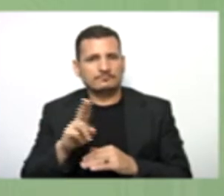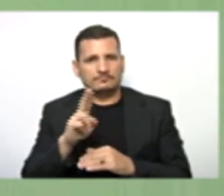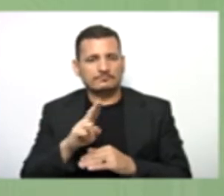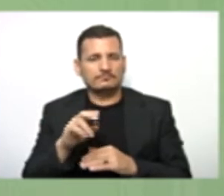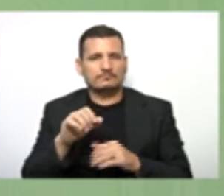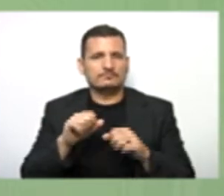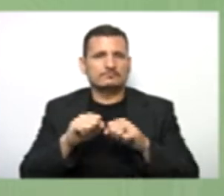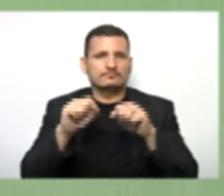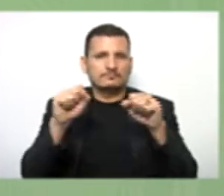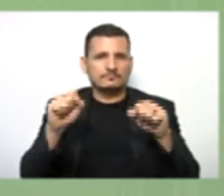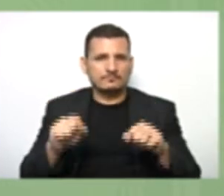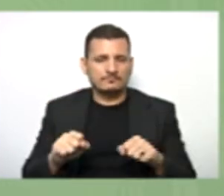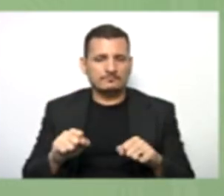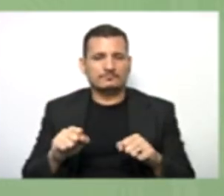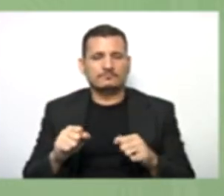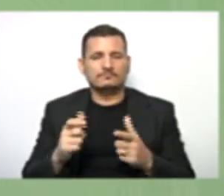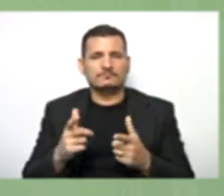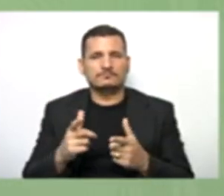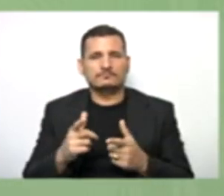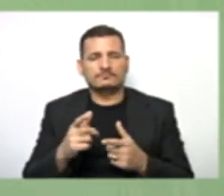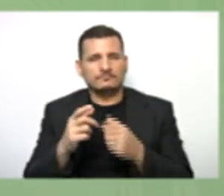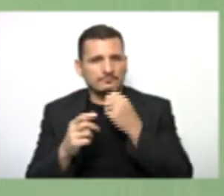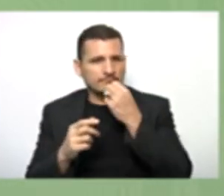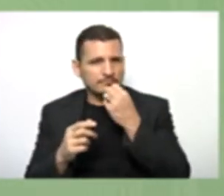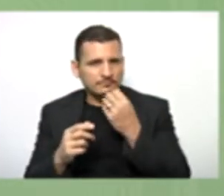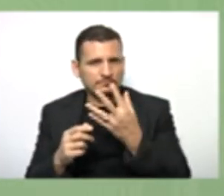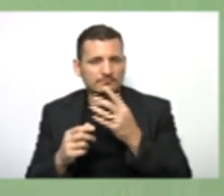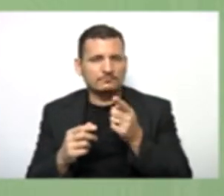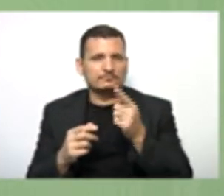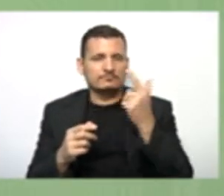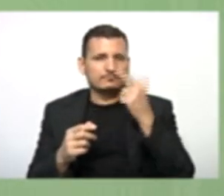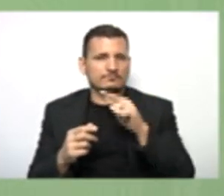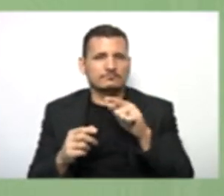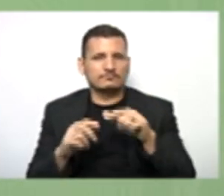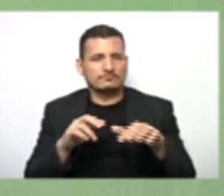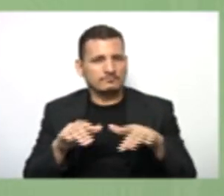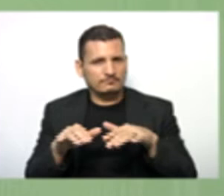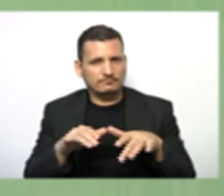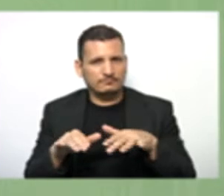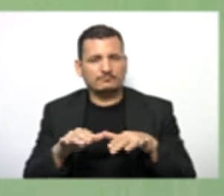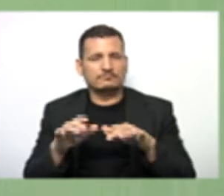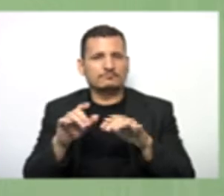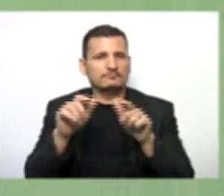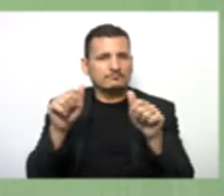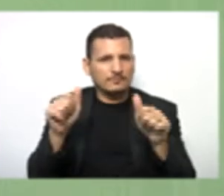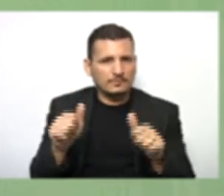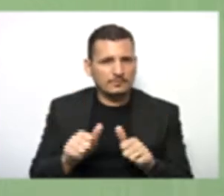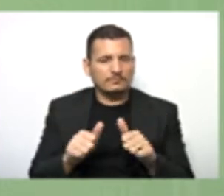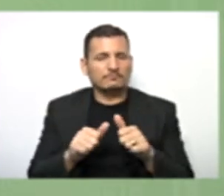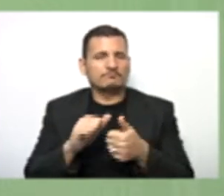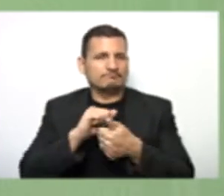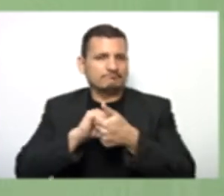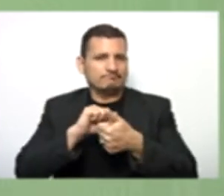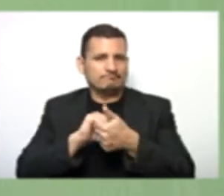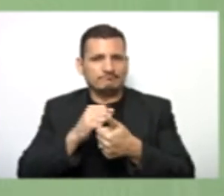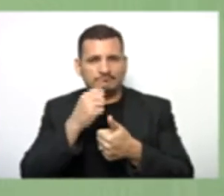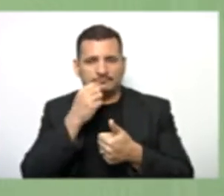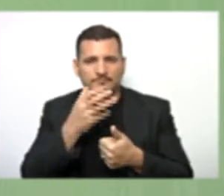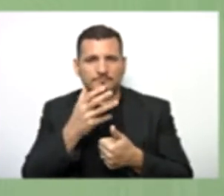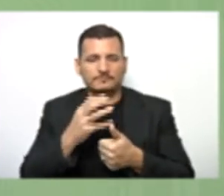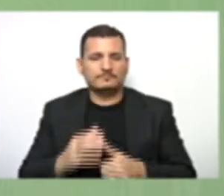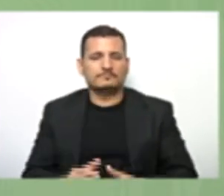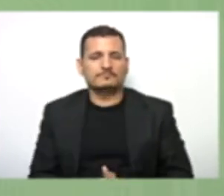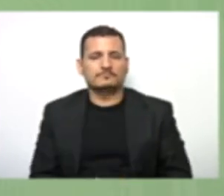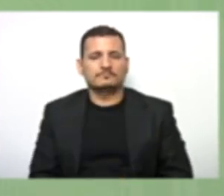software que seja viável e que você consiga desenvolver imagens, né, com alta qualidade também. Exato.